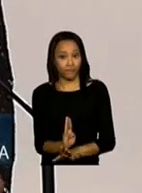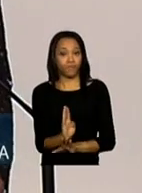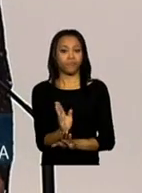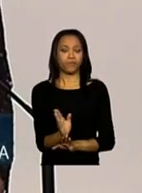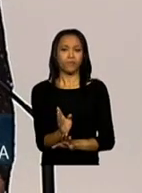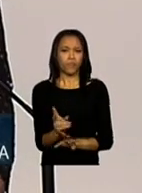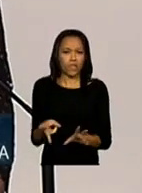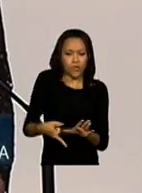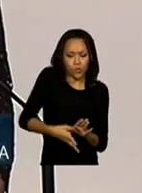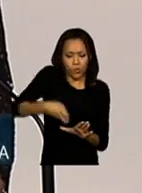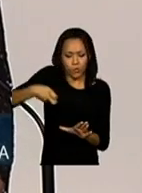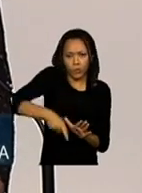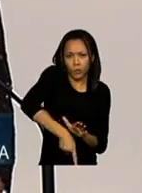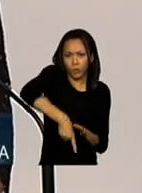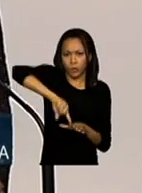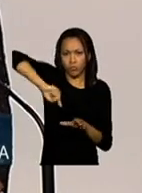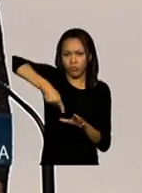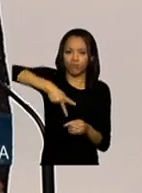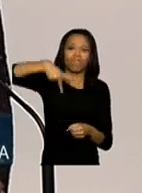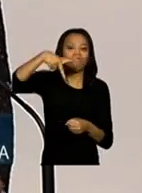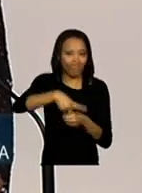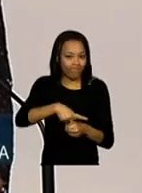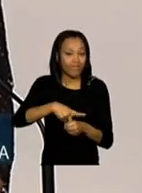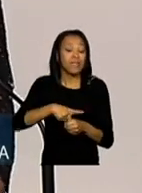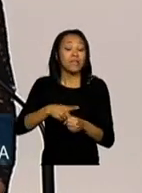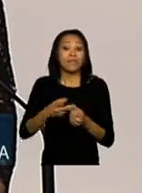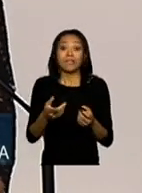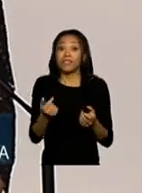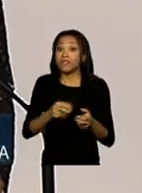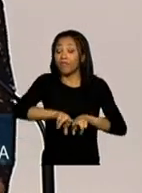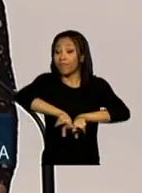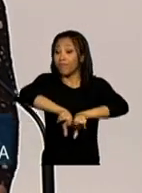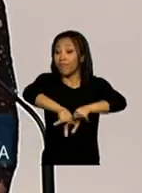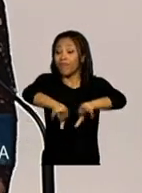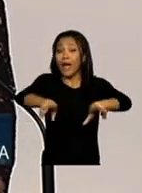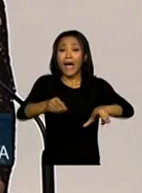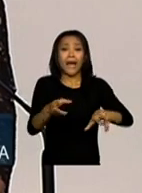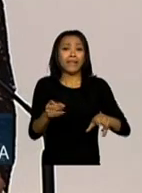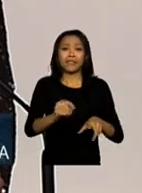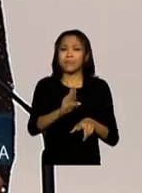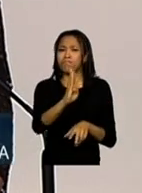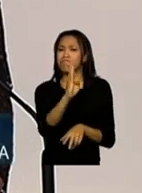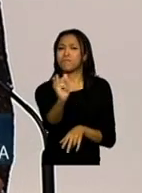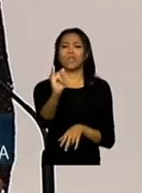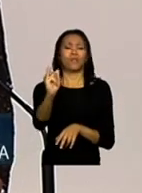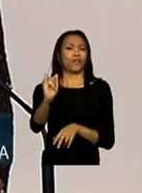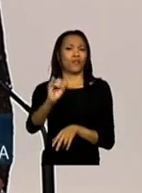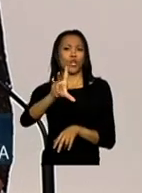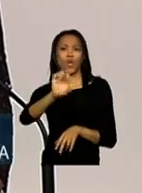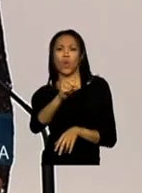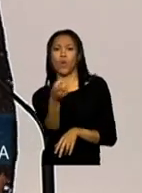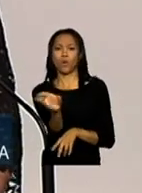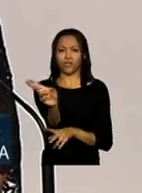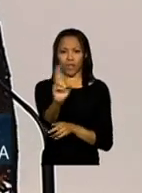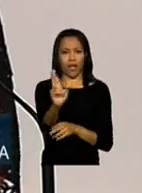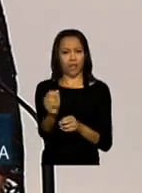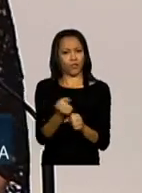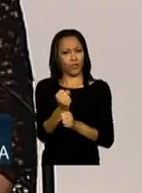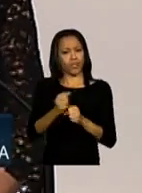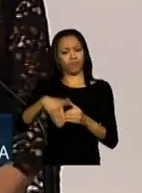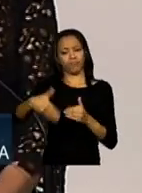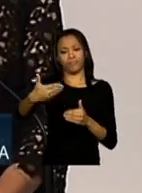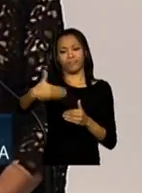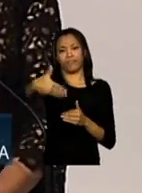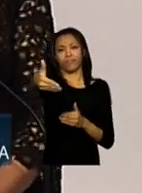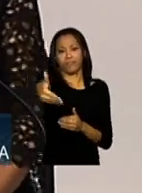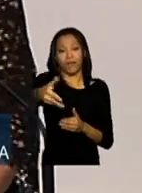exploração deve mobilizar investimentos de centenas de bilhões de reais nos próximos anos.